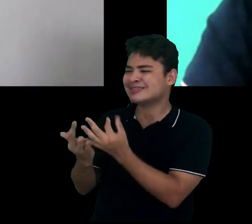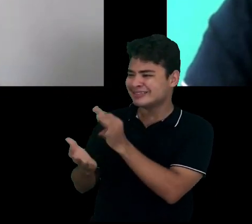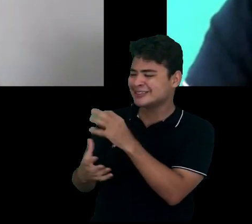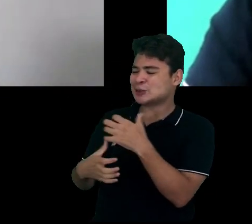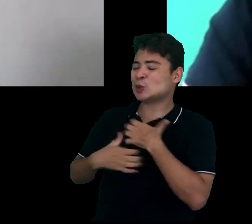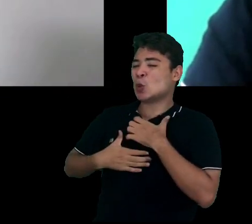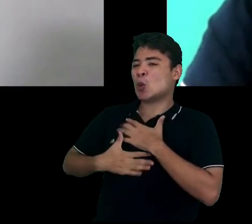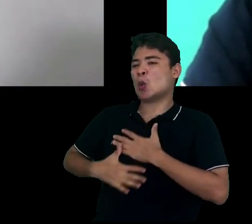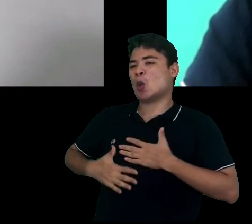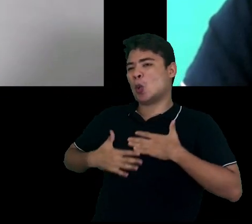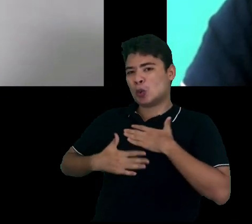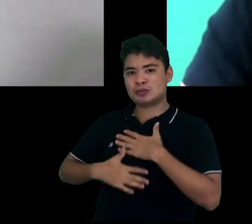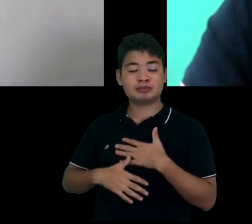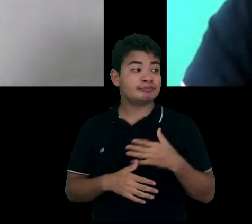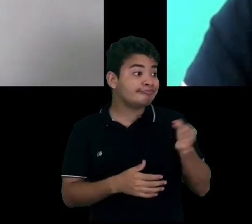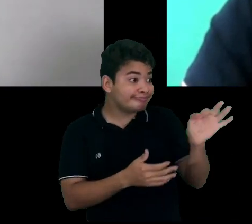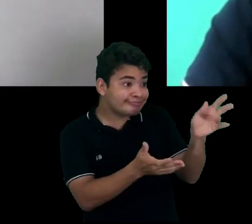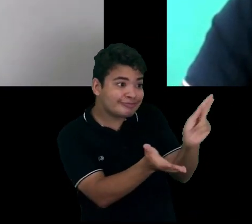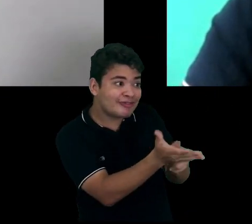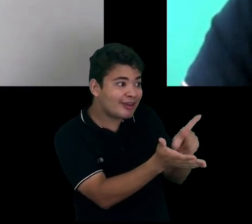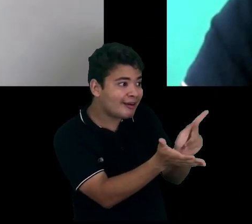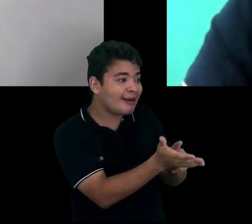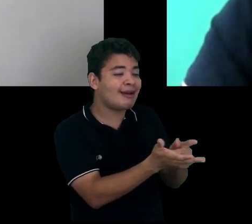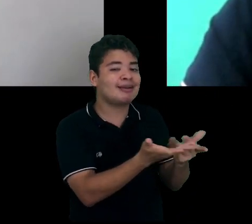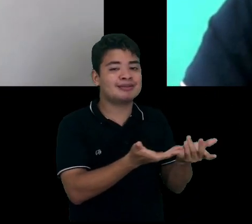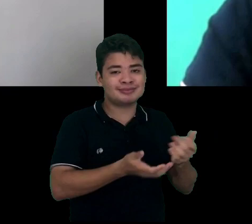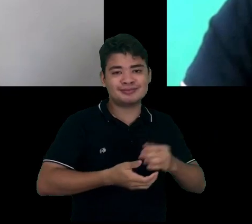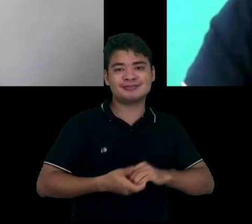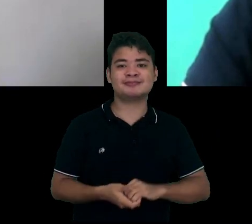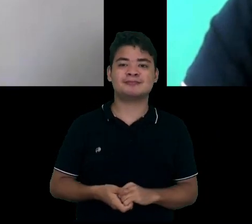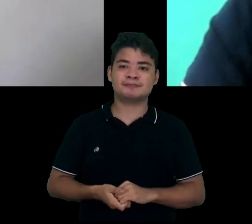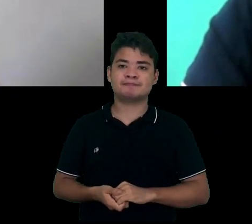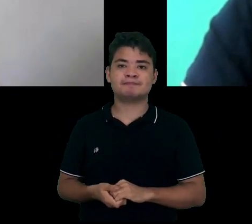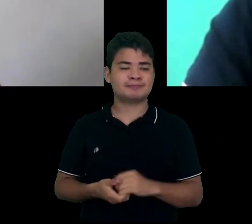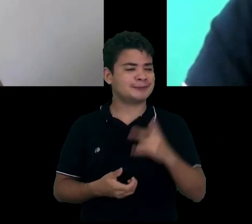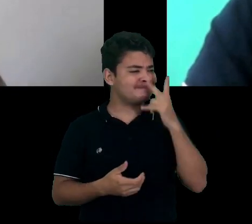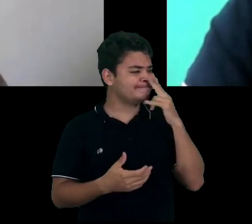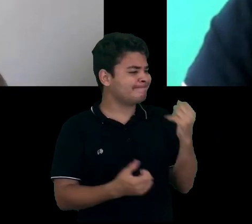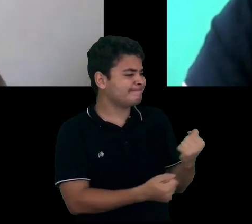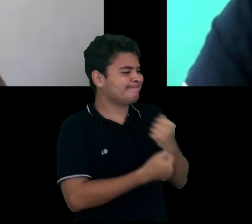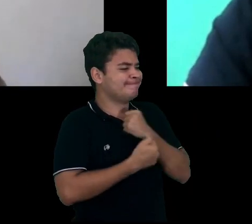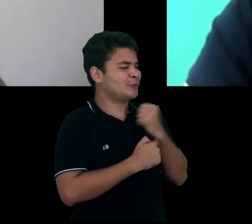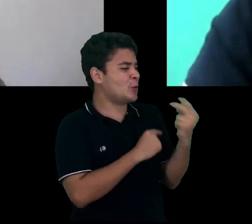família. Exatamente. É uma acolhida gostosa.